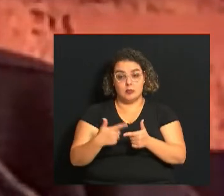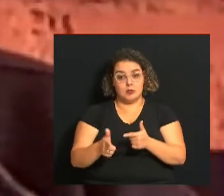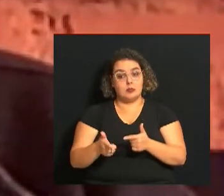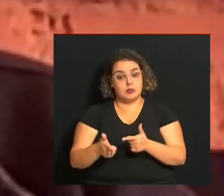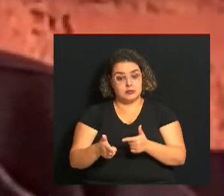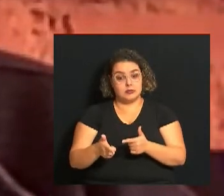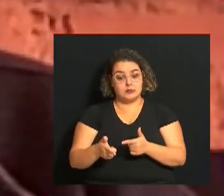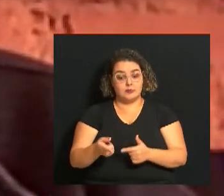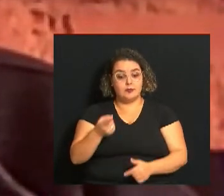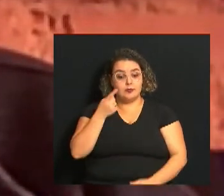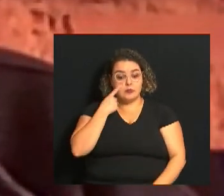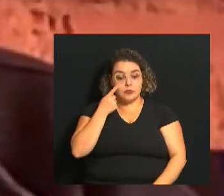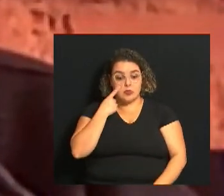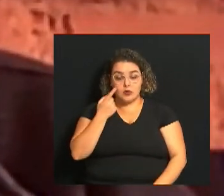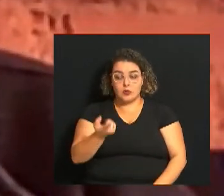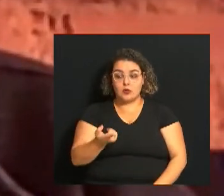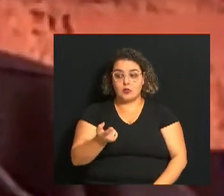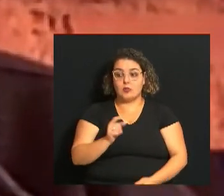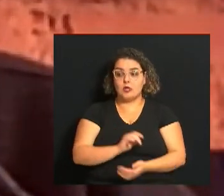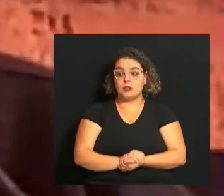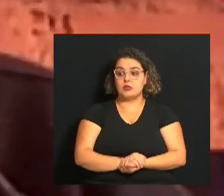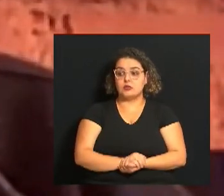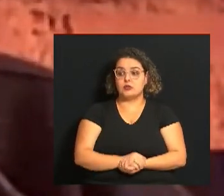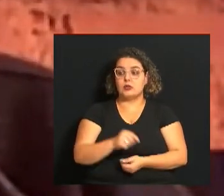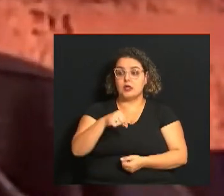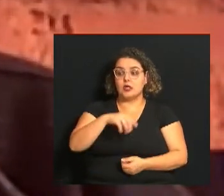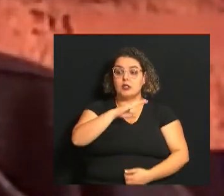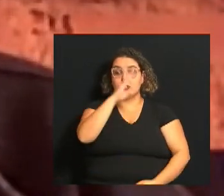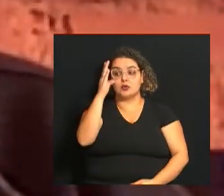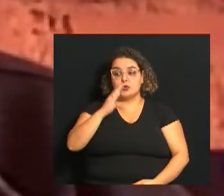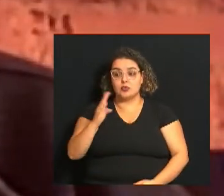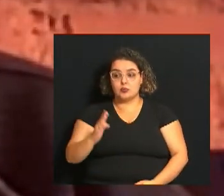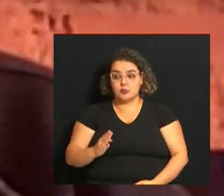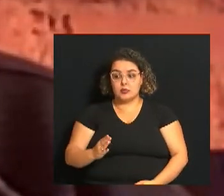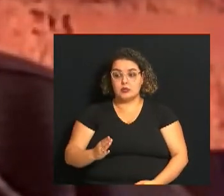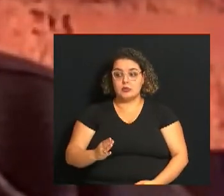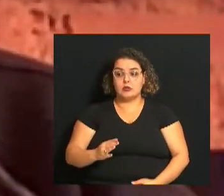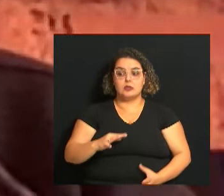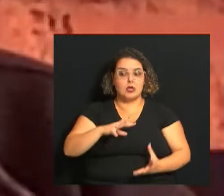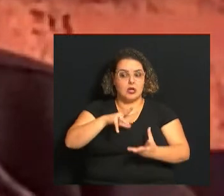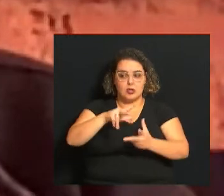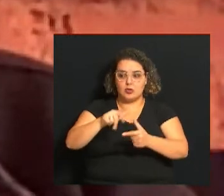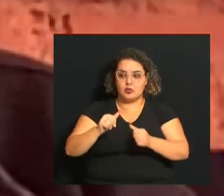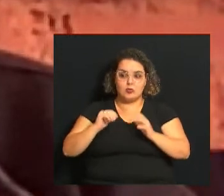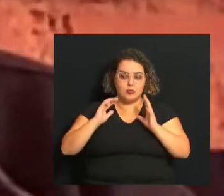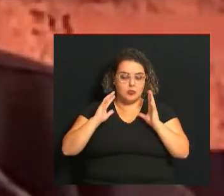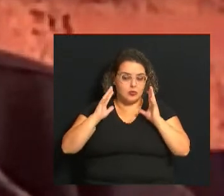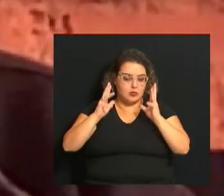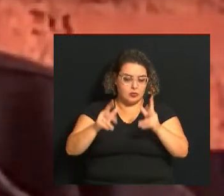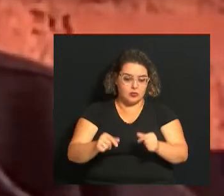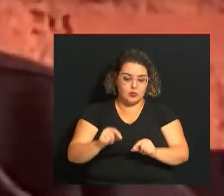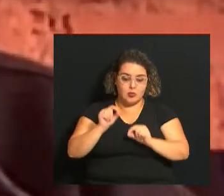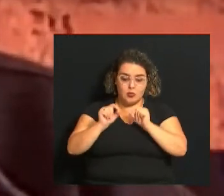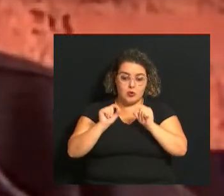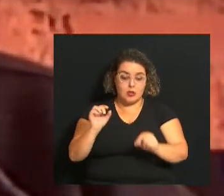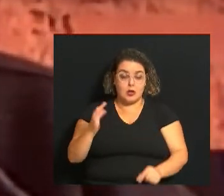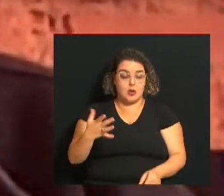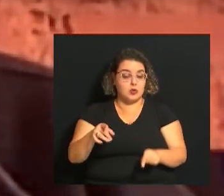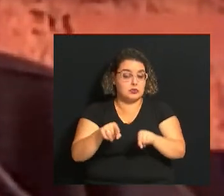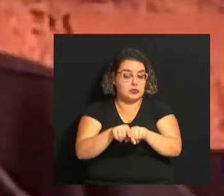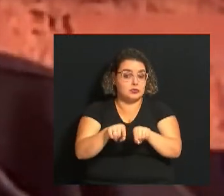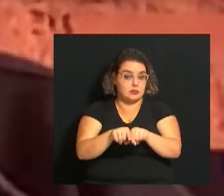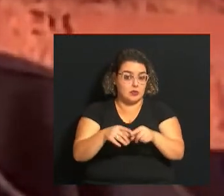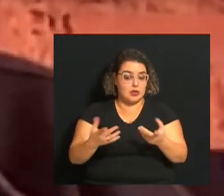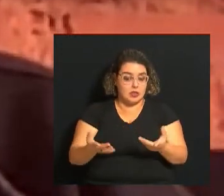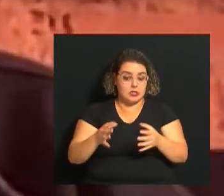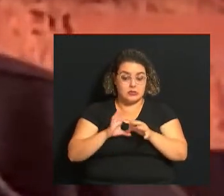que, tanto no Brasil, acho que funciona assim, também no mundo inteiro, né? O que aconteceu também é que essa